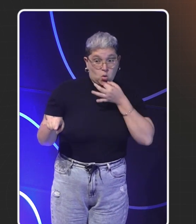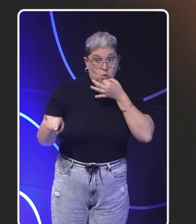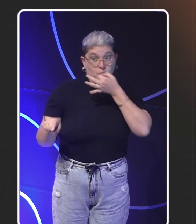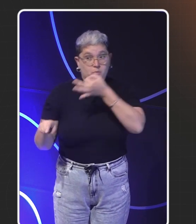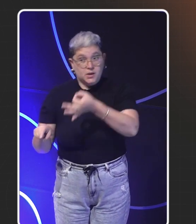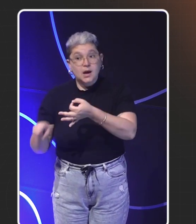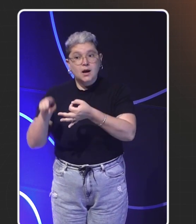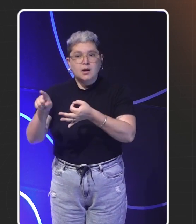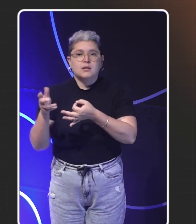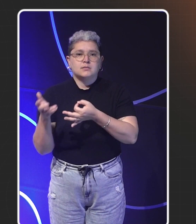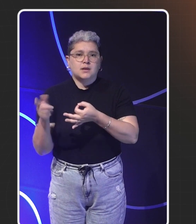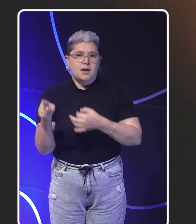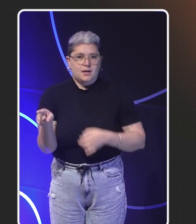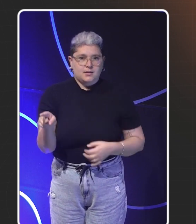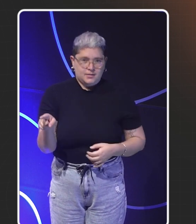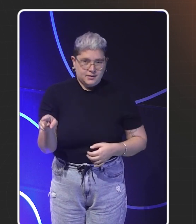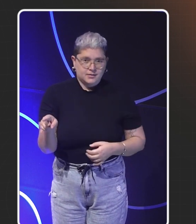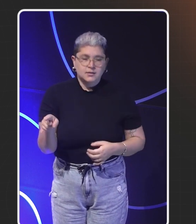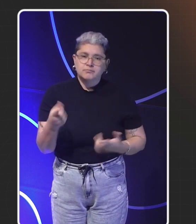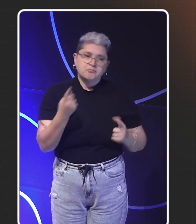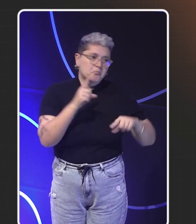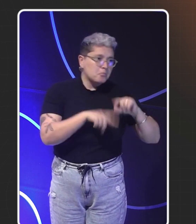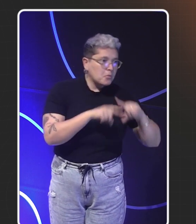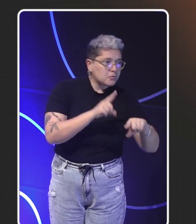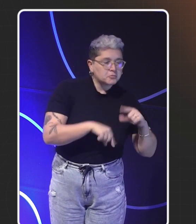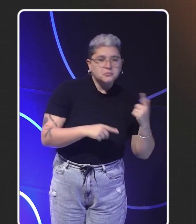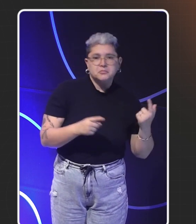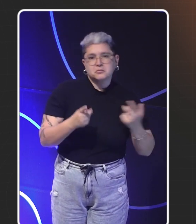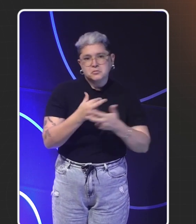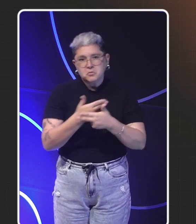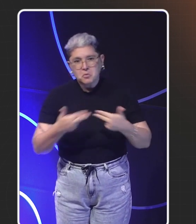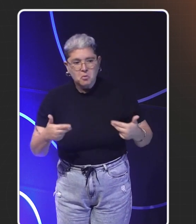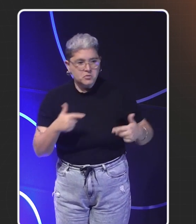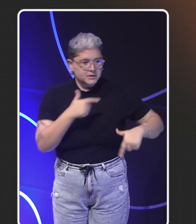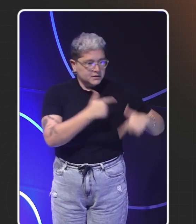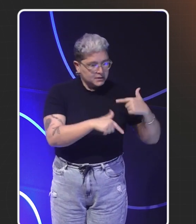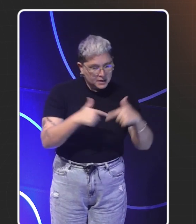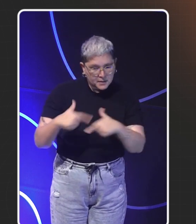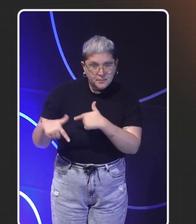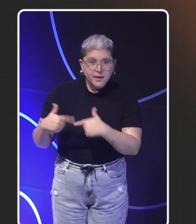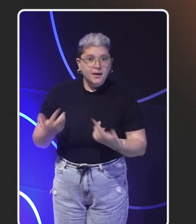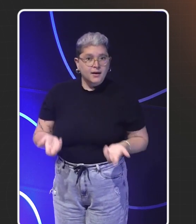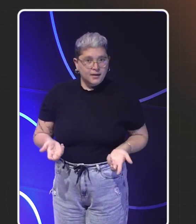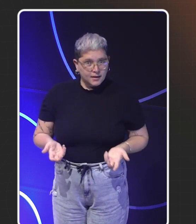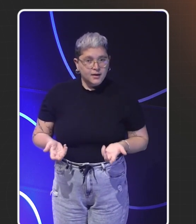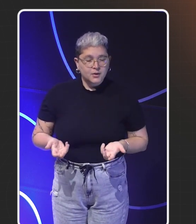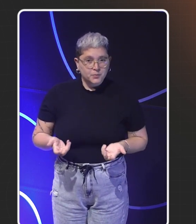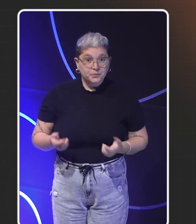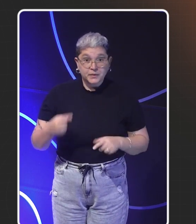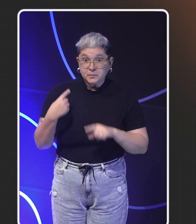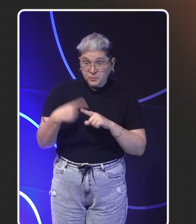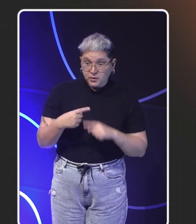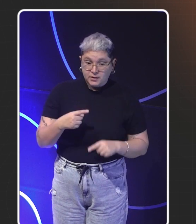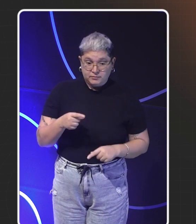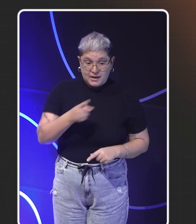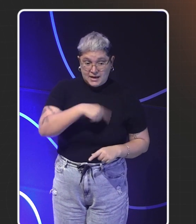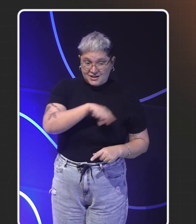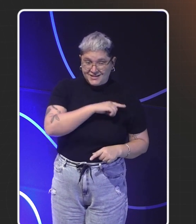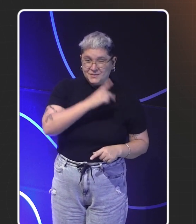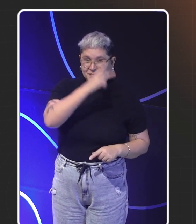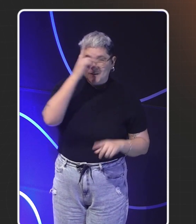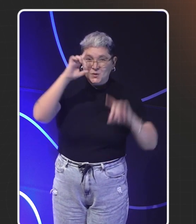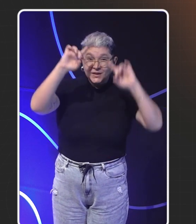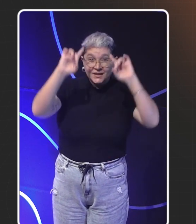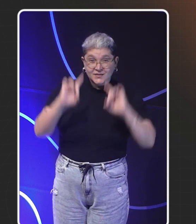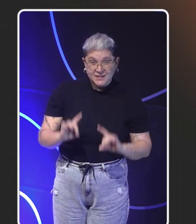que eu indique produtos, indique serviços, porque quando a gente é uma pessoa com deficiência, por mais que o